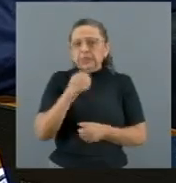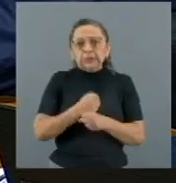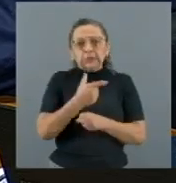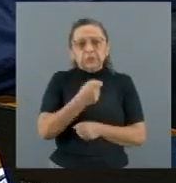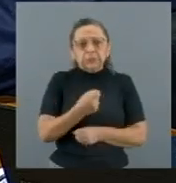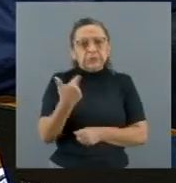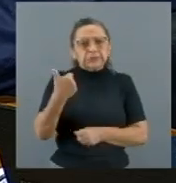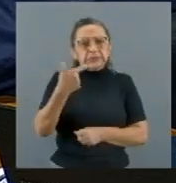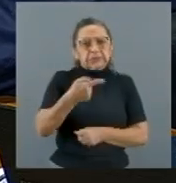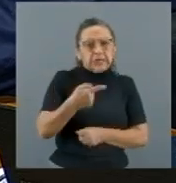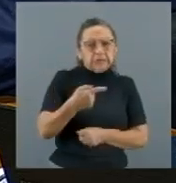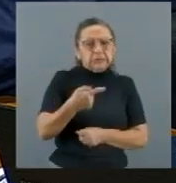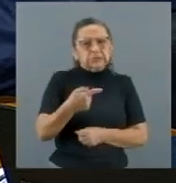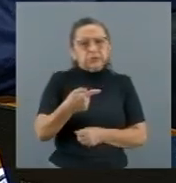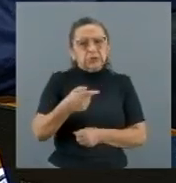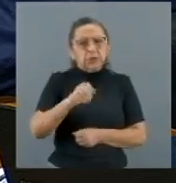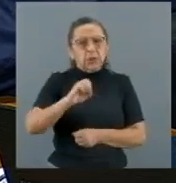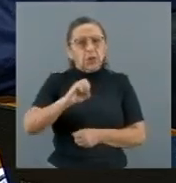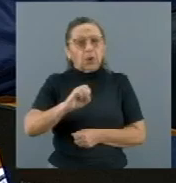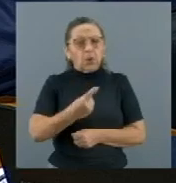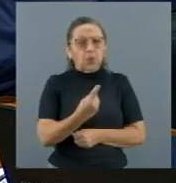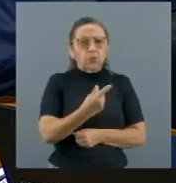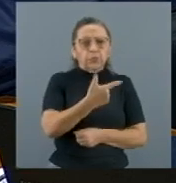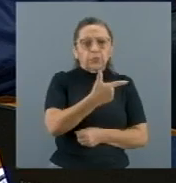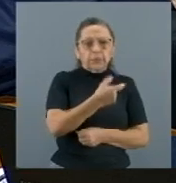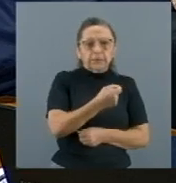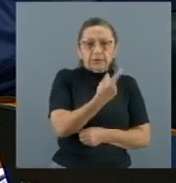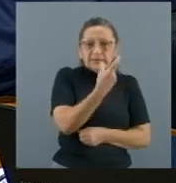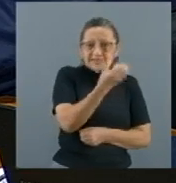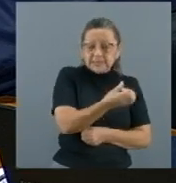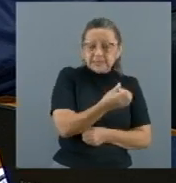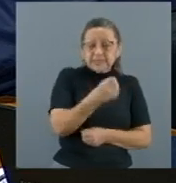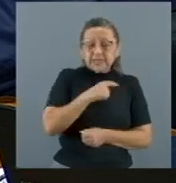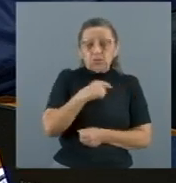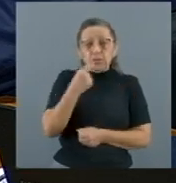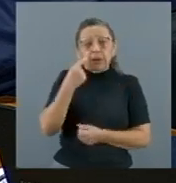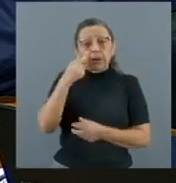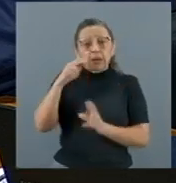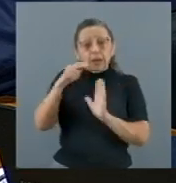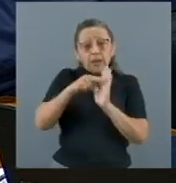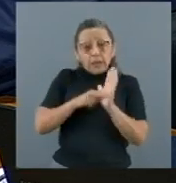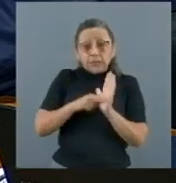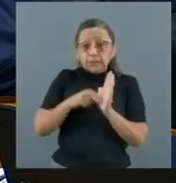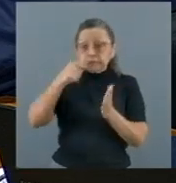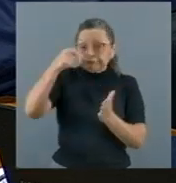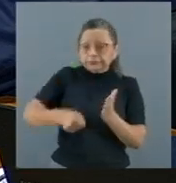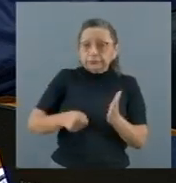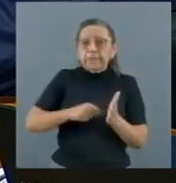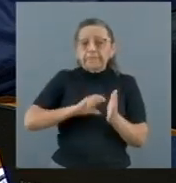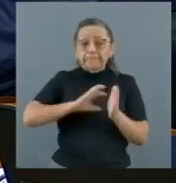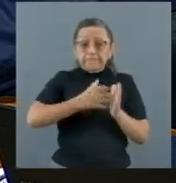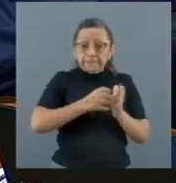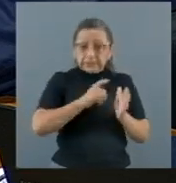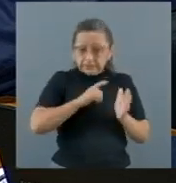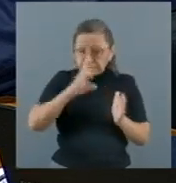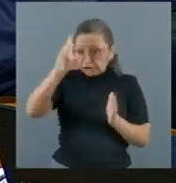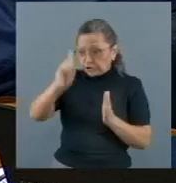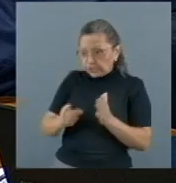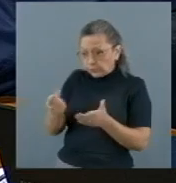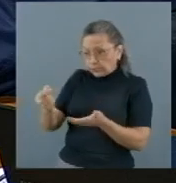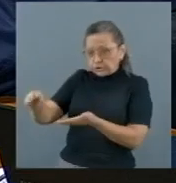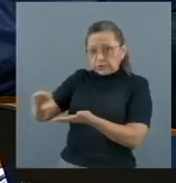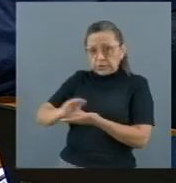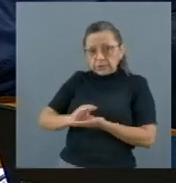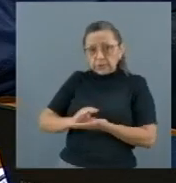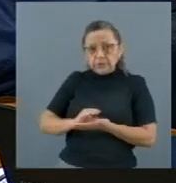ou 2016, né, que determinou que os partidos, para terem direito ao fundo partidário e